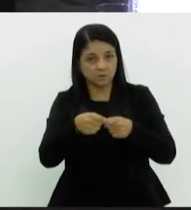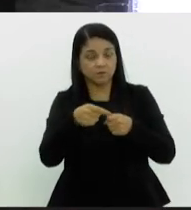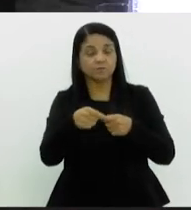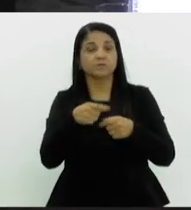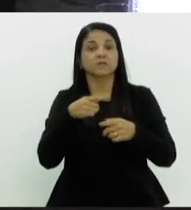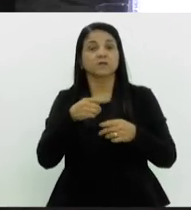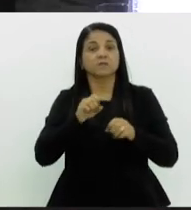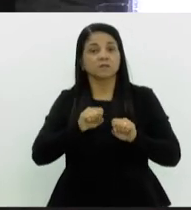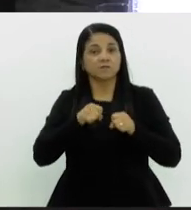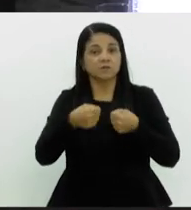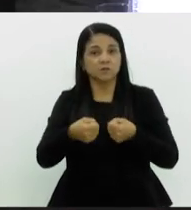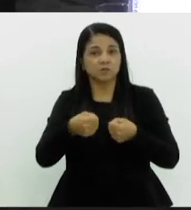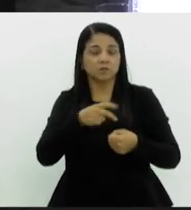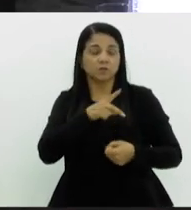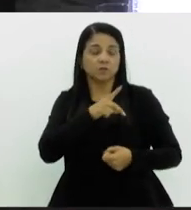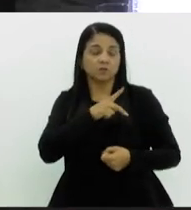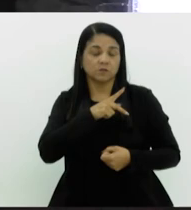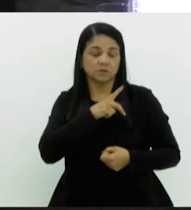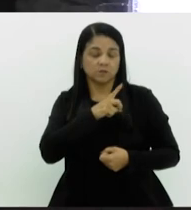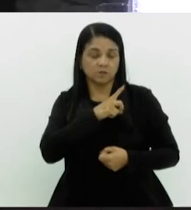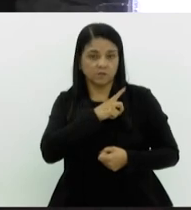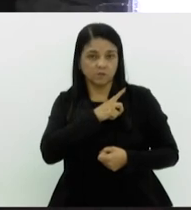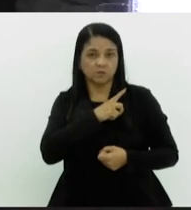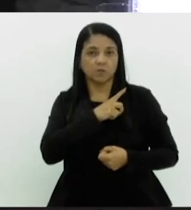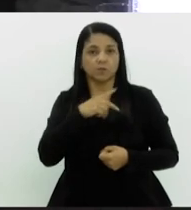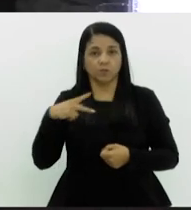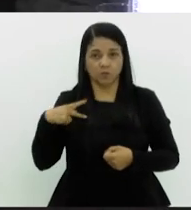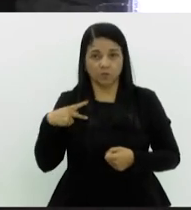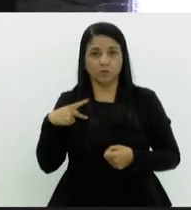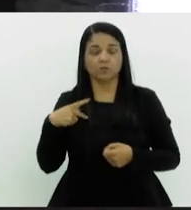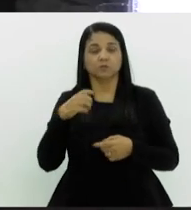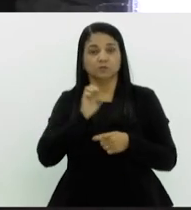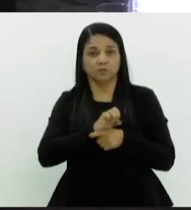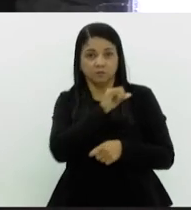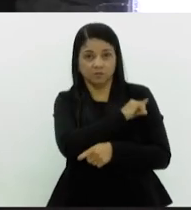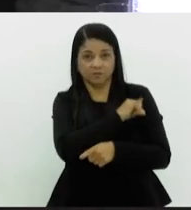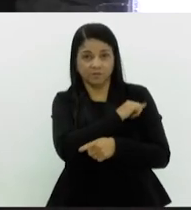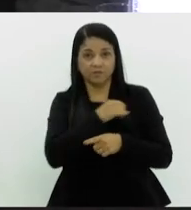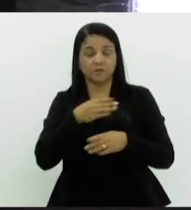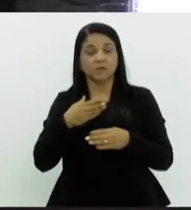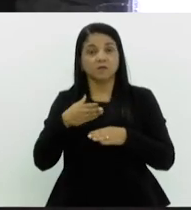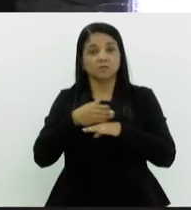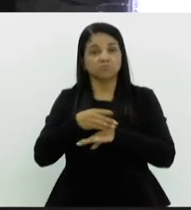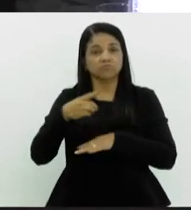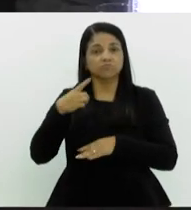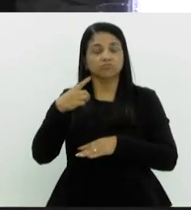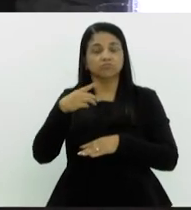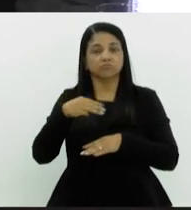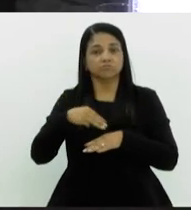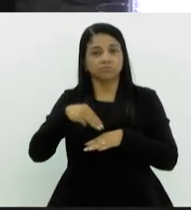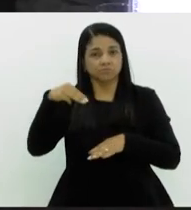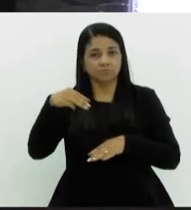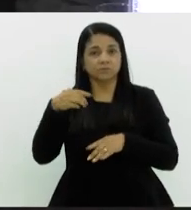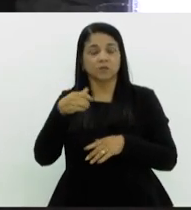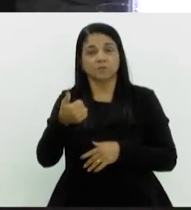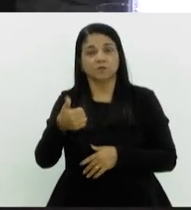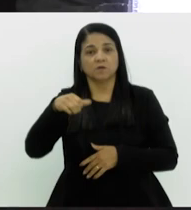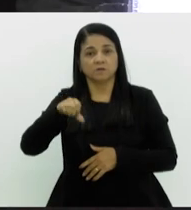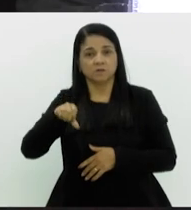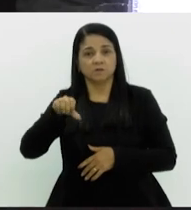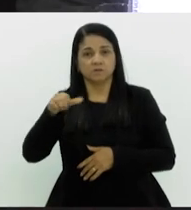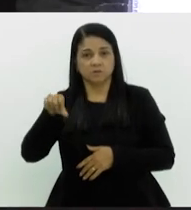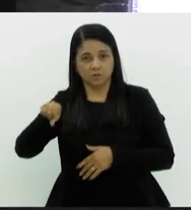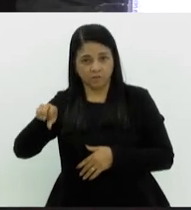público no Estado do Rio de Janeiro. Ingressou na magistratura em 1990, atuando